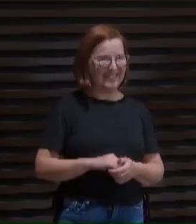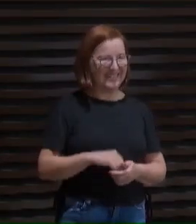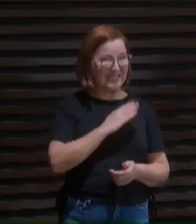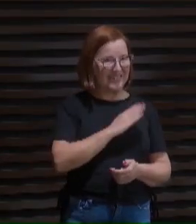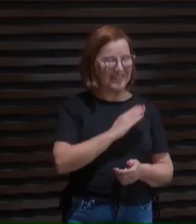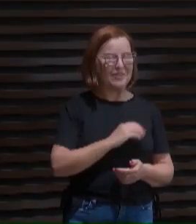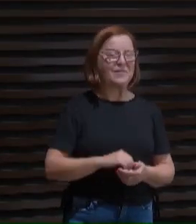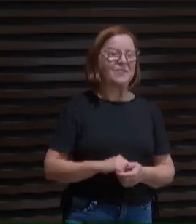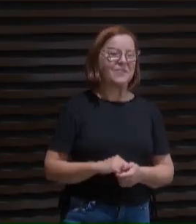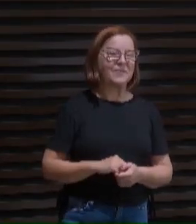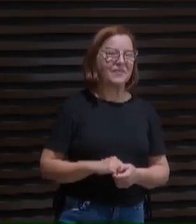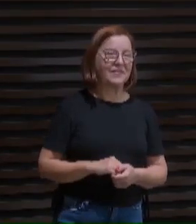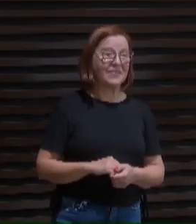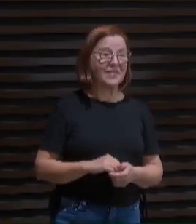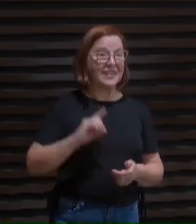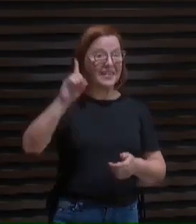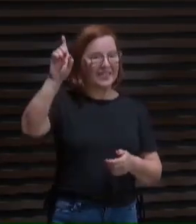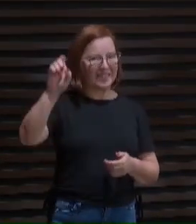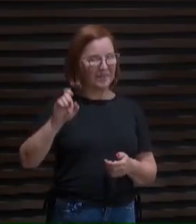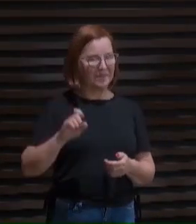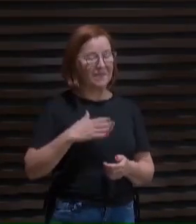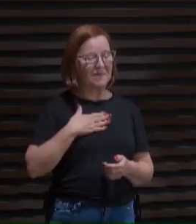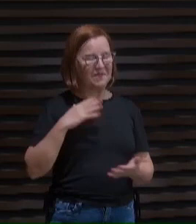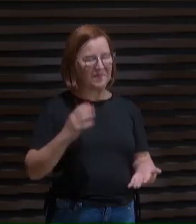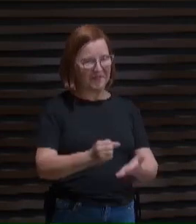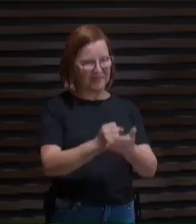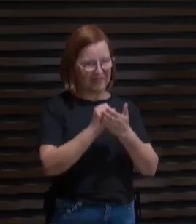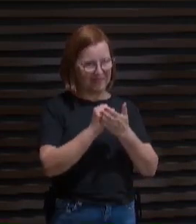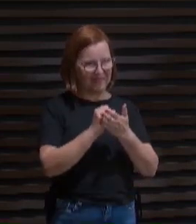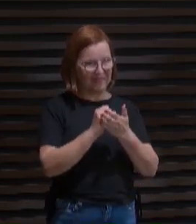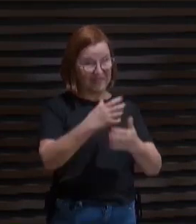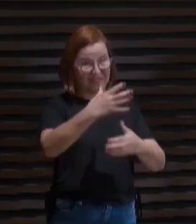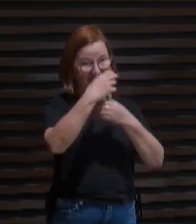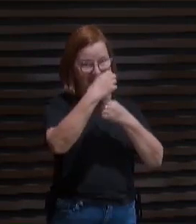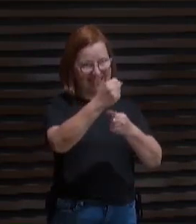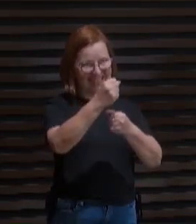Então, meu querido, Deus é o meu socorro e fortaleza.